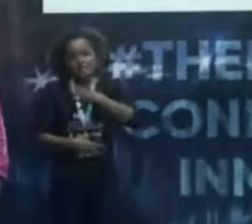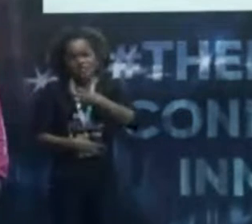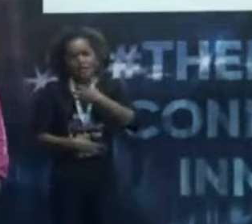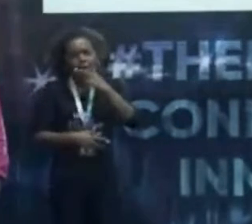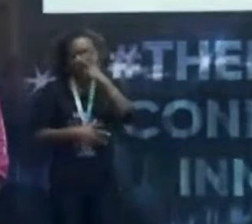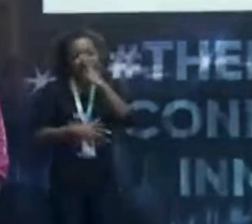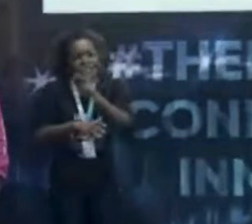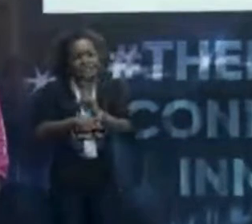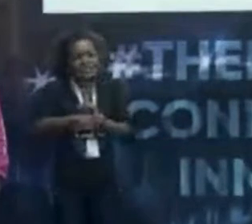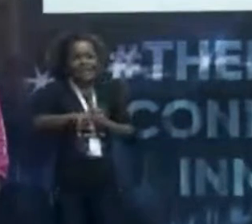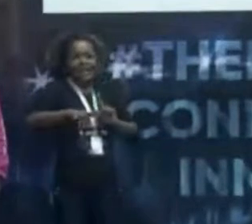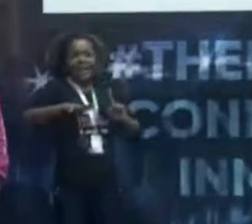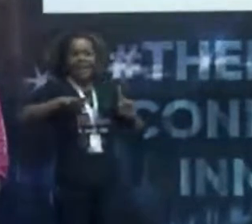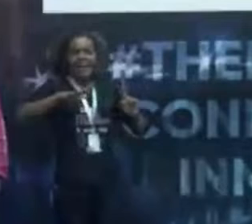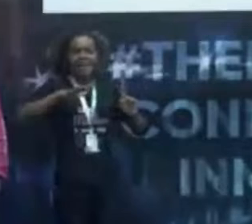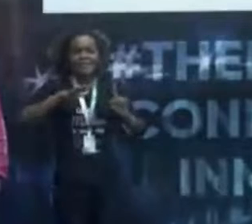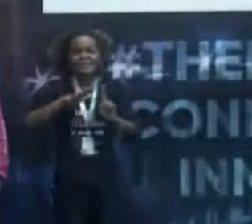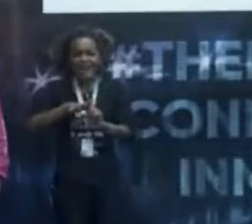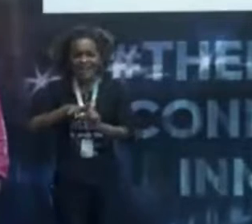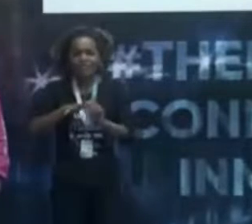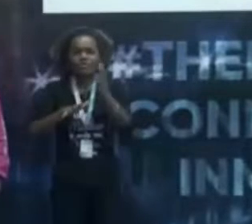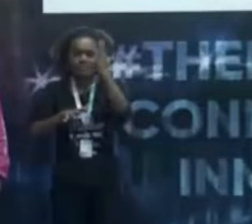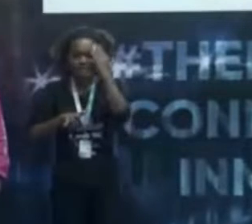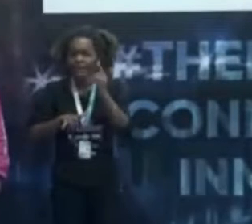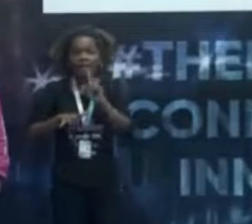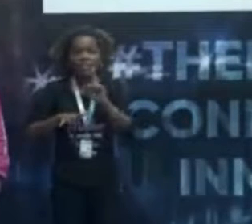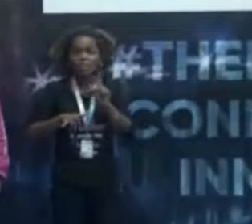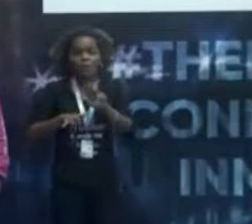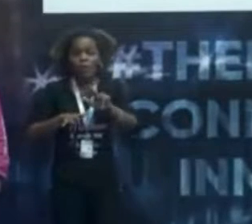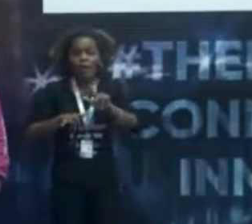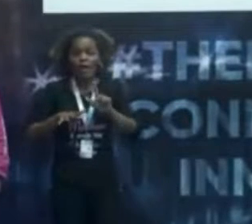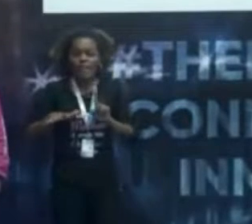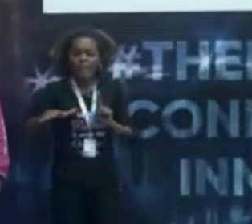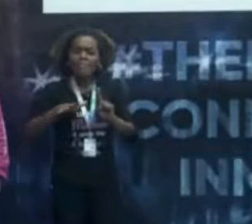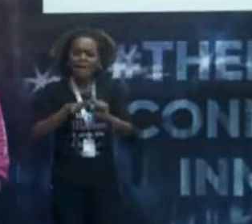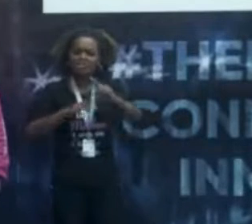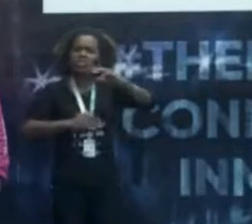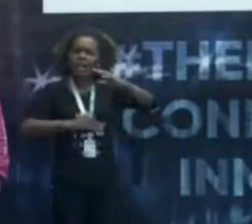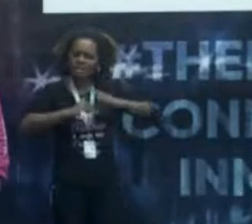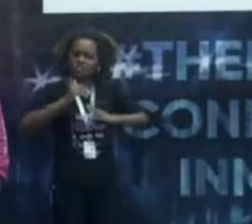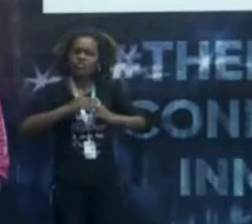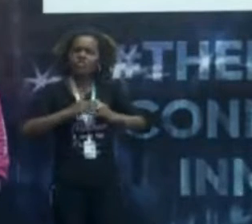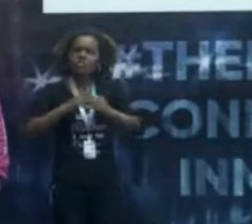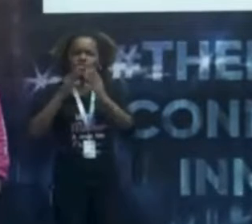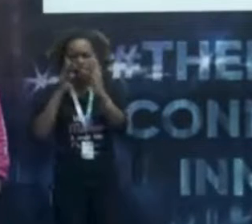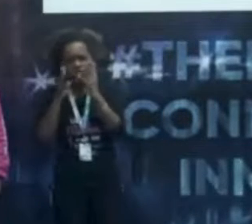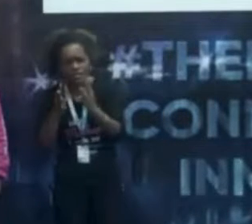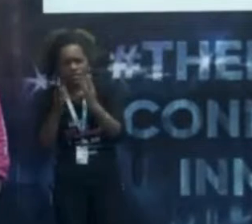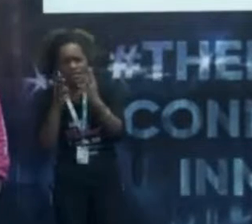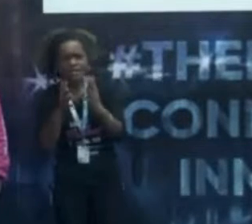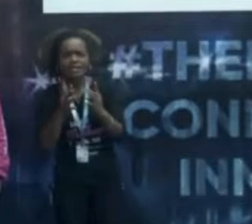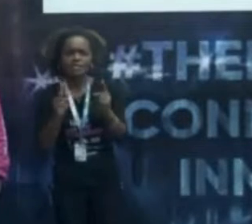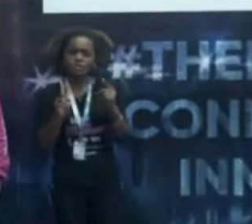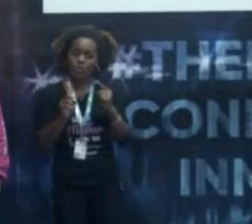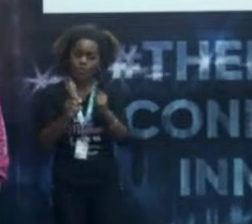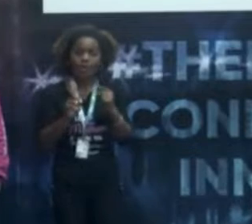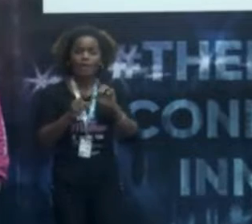daquilo, né? Mas se sentir uma parte ativa daquilo, uma parte que contribui, uma parte que